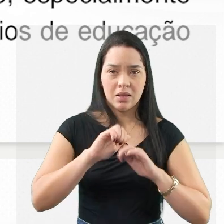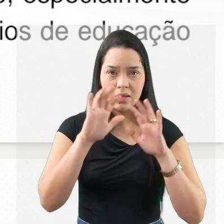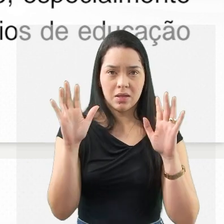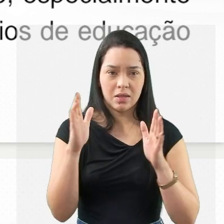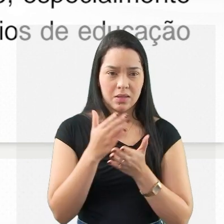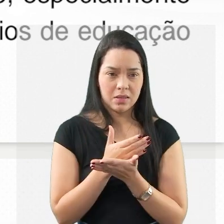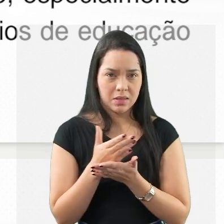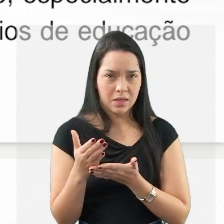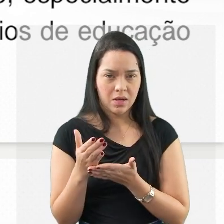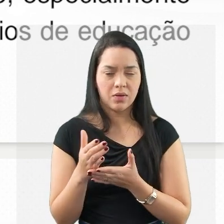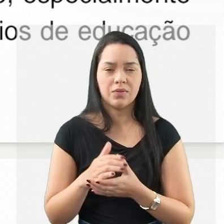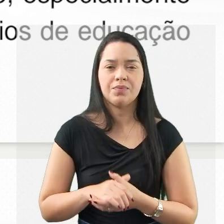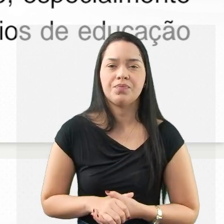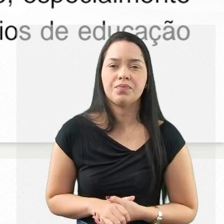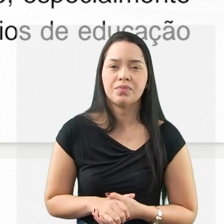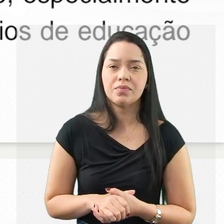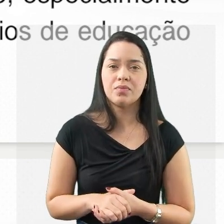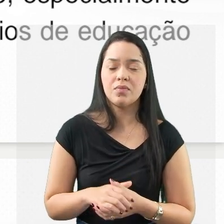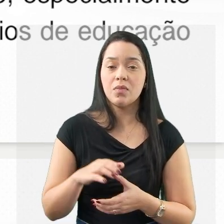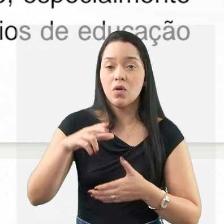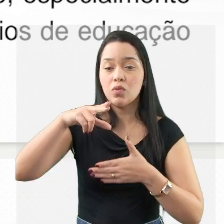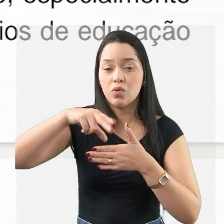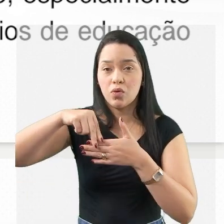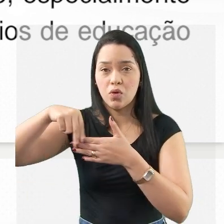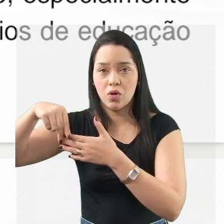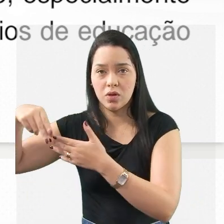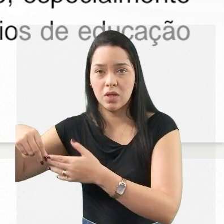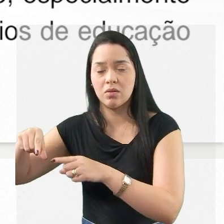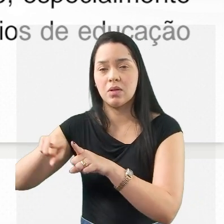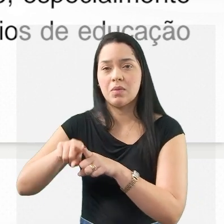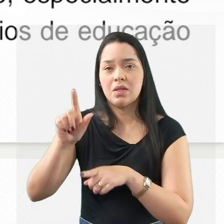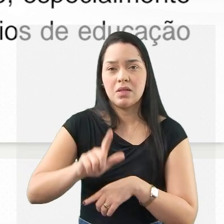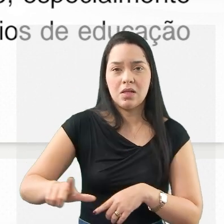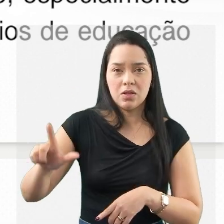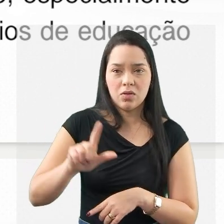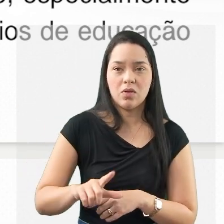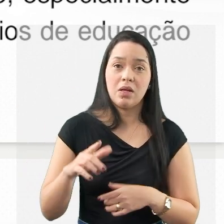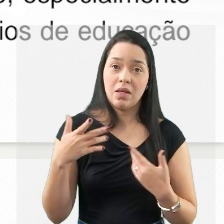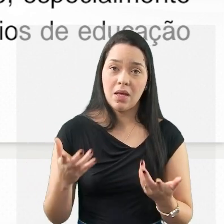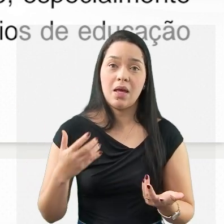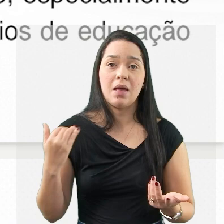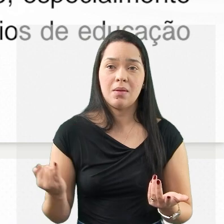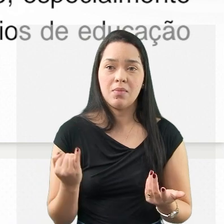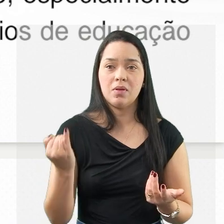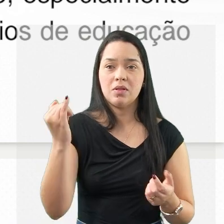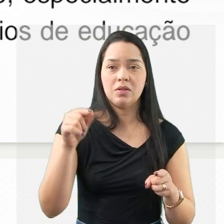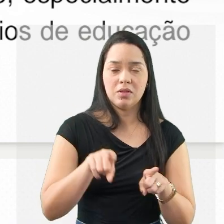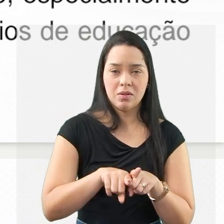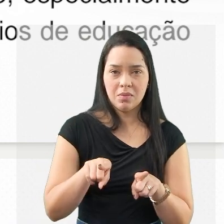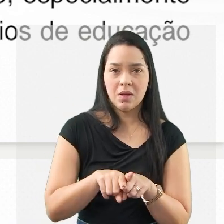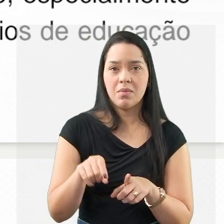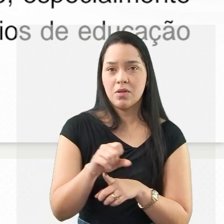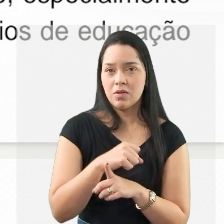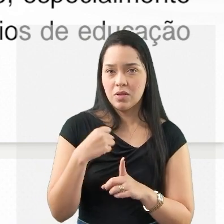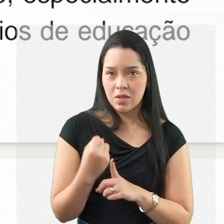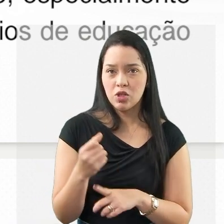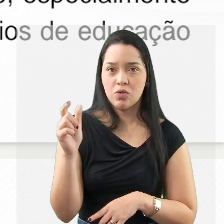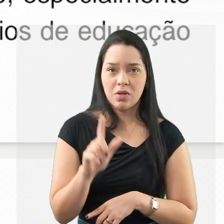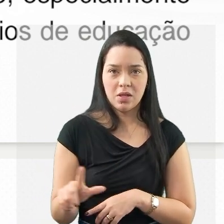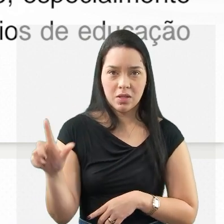inicial desse viés do cordel, dessa literatura, e o quanto que isso é importante para a sociedade, para a